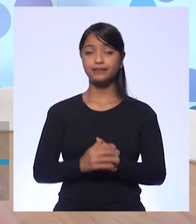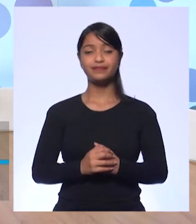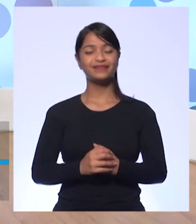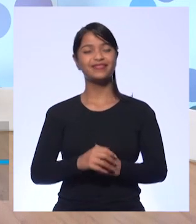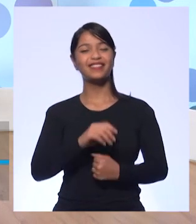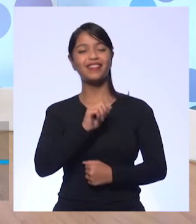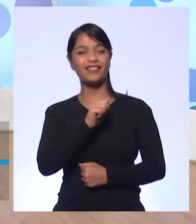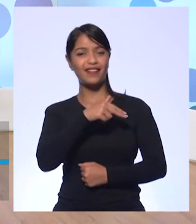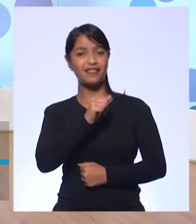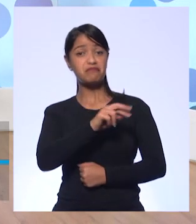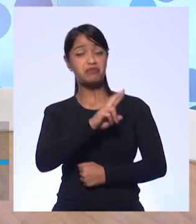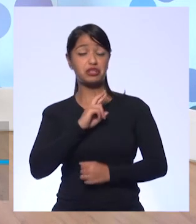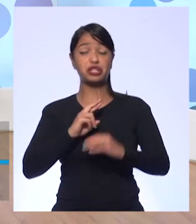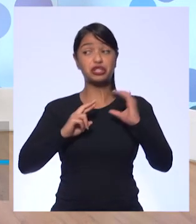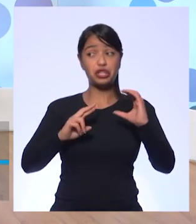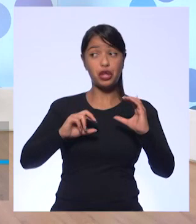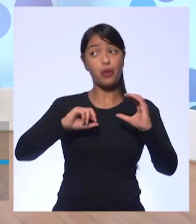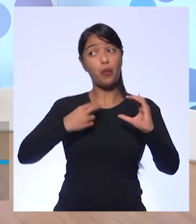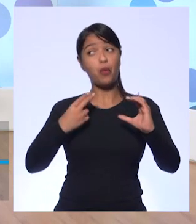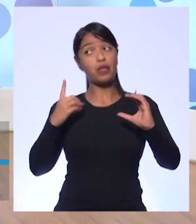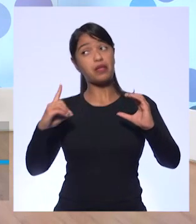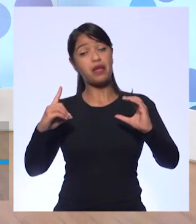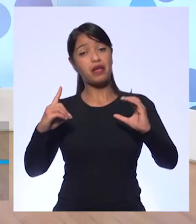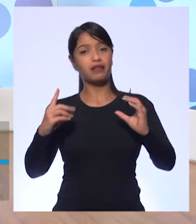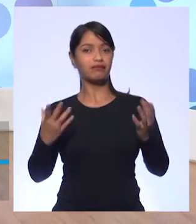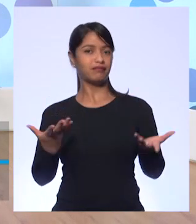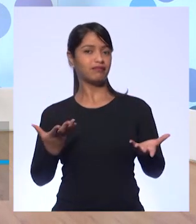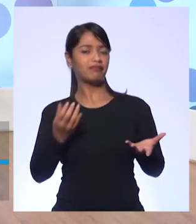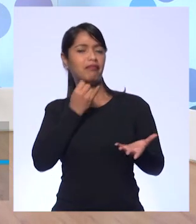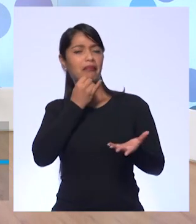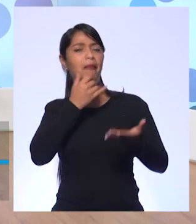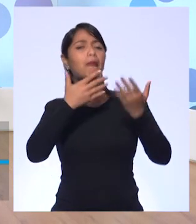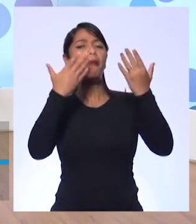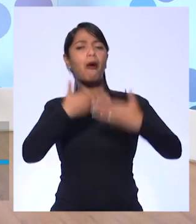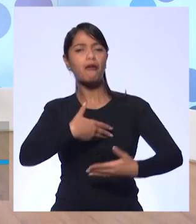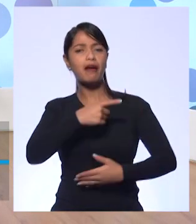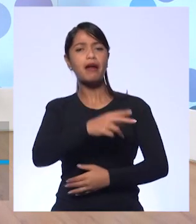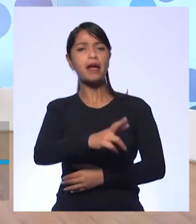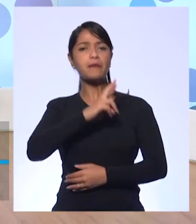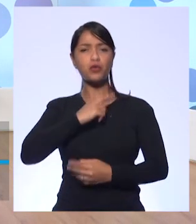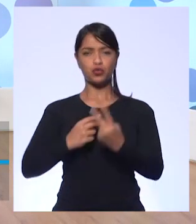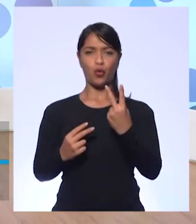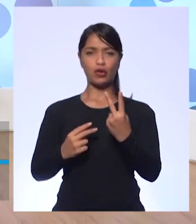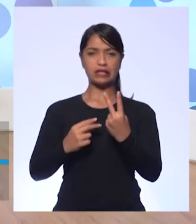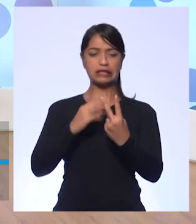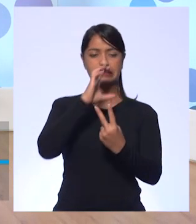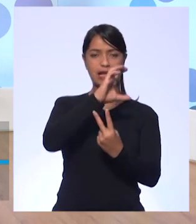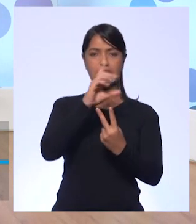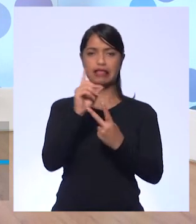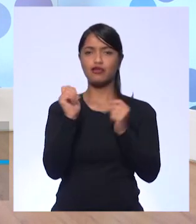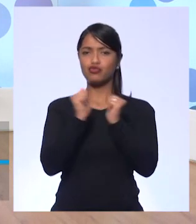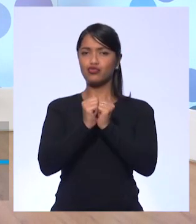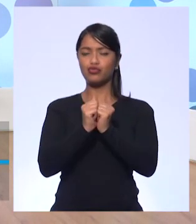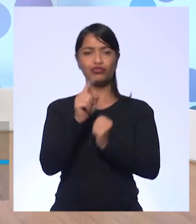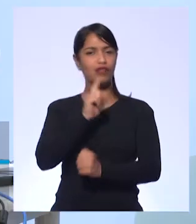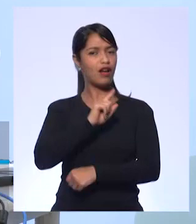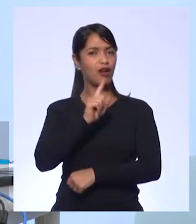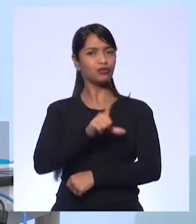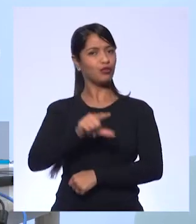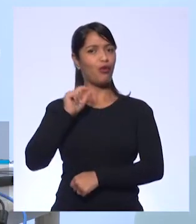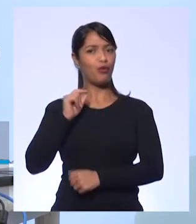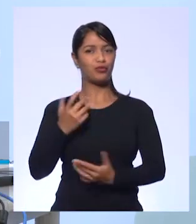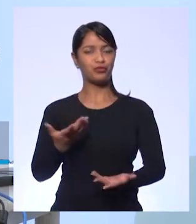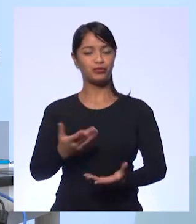COB. Na prova não pode colocar duas. É uma só quando é alternativa. Então, o que será? Pode